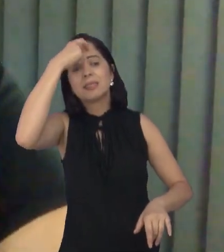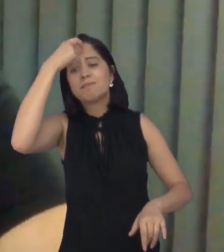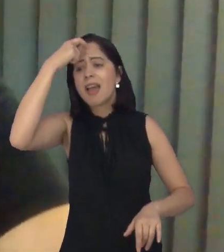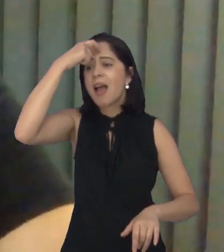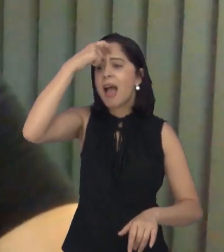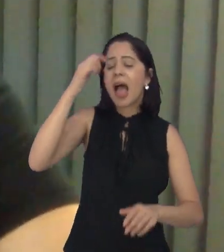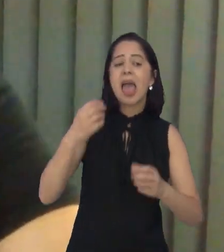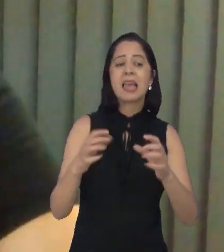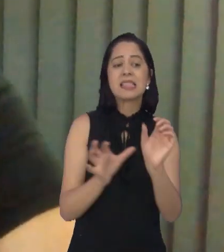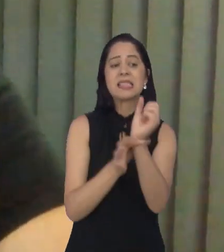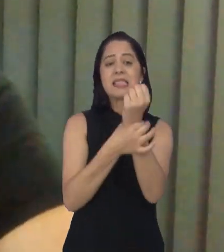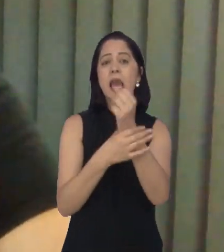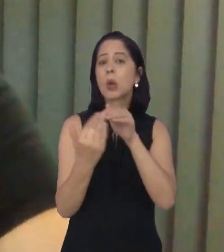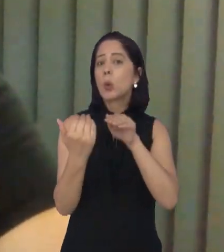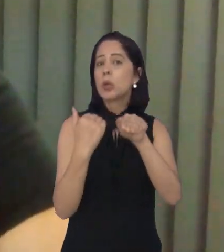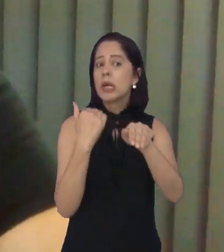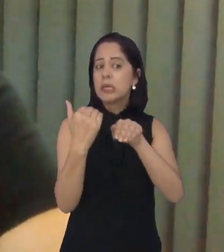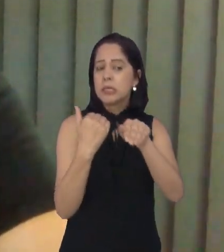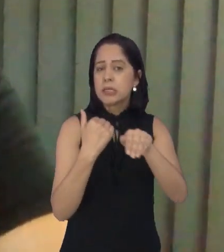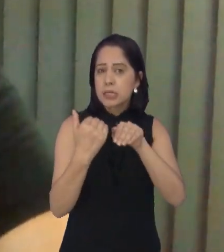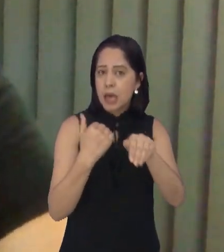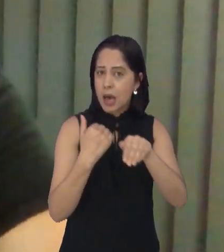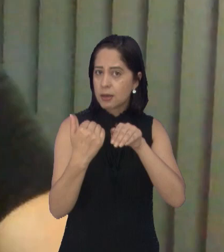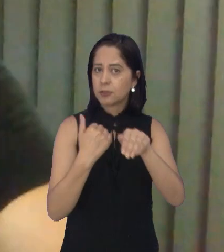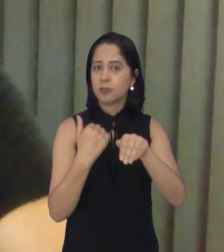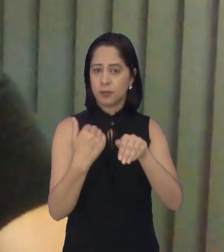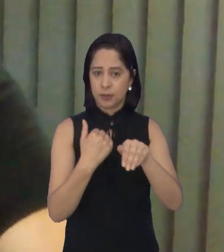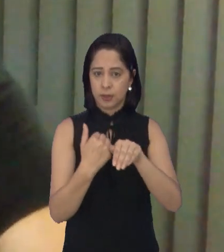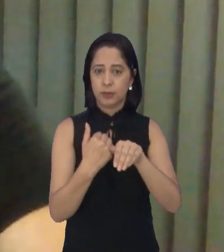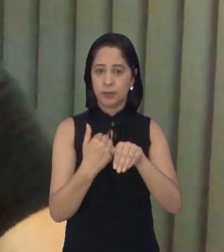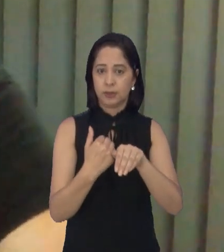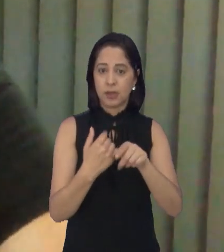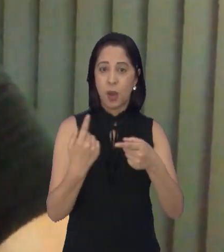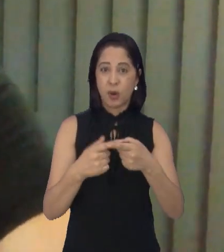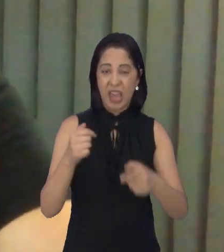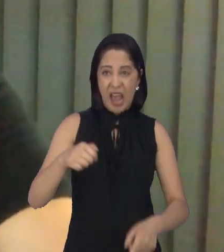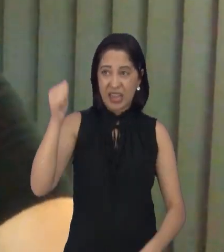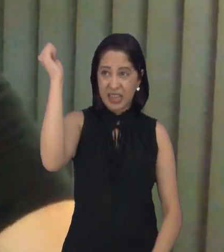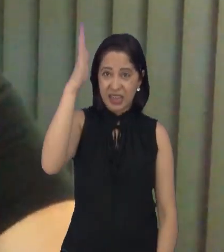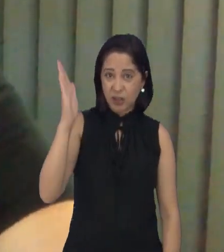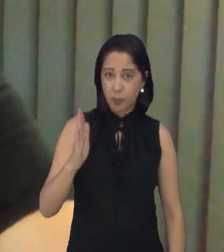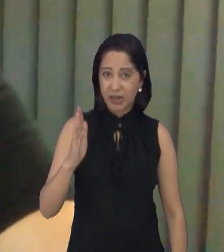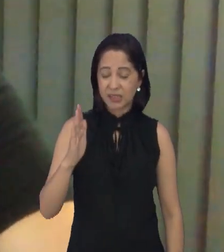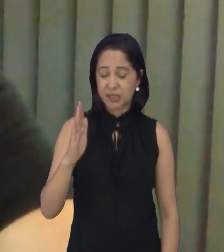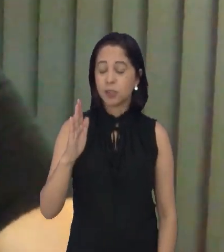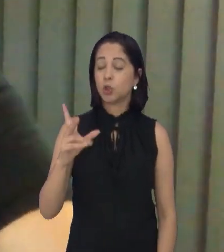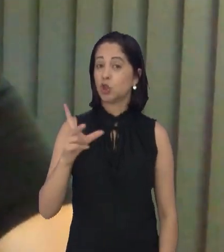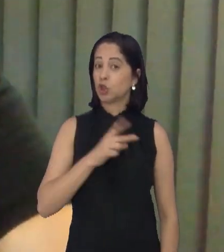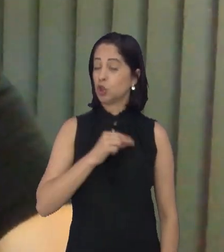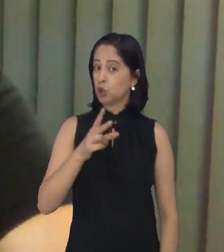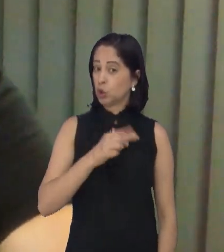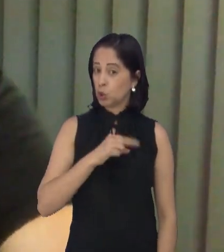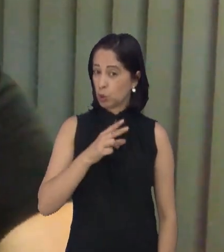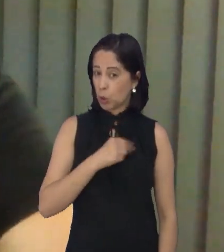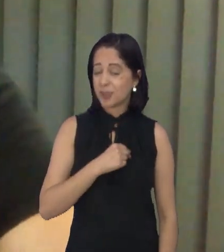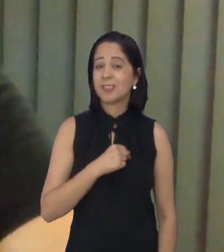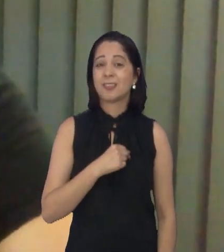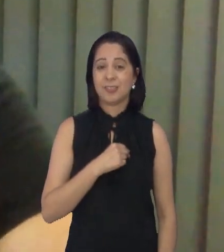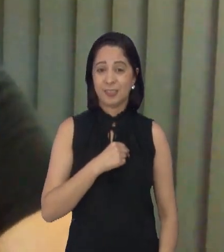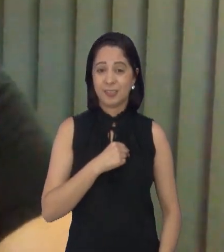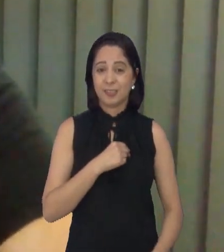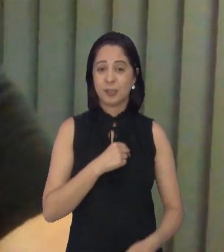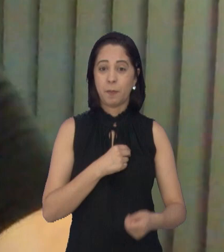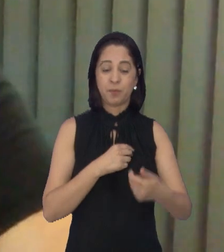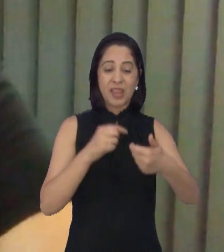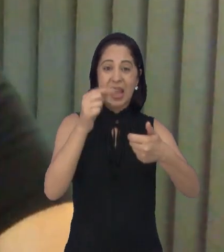massificar, né, essa questão de quanto o Brasil é inseguro no trânsito. Hoje o Brasil está entre